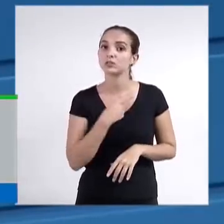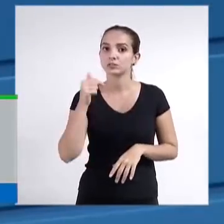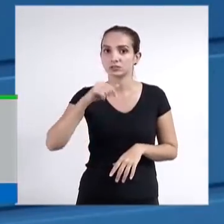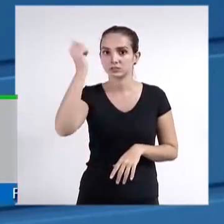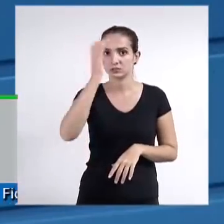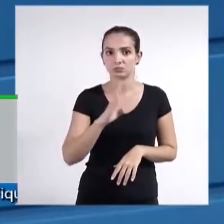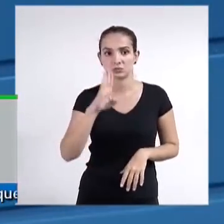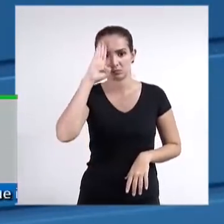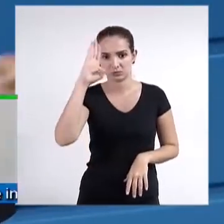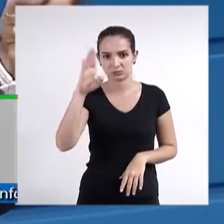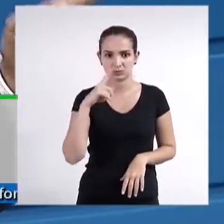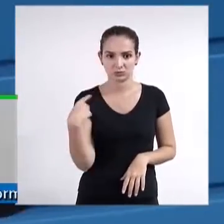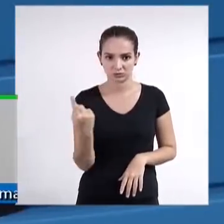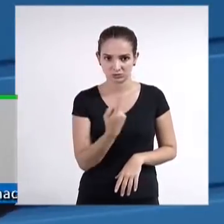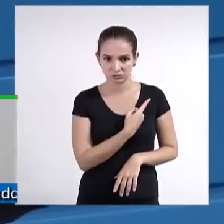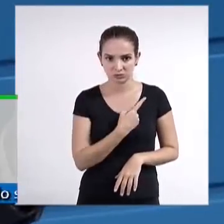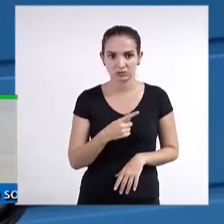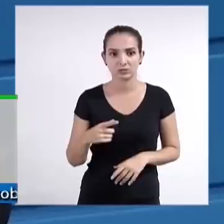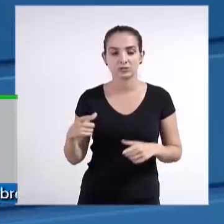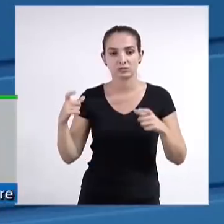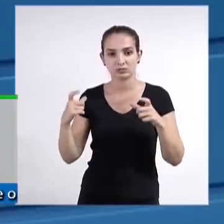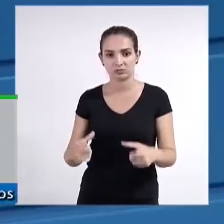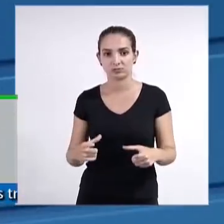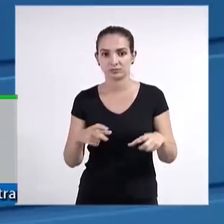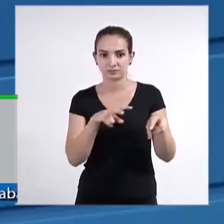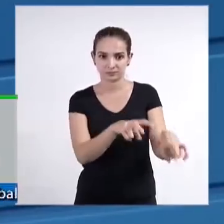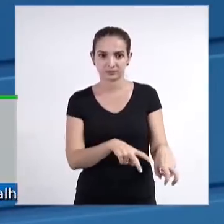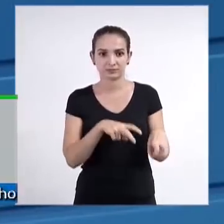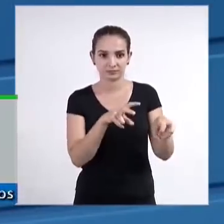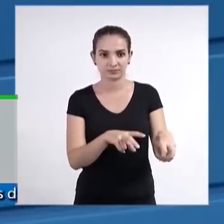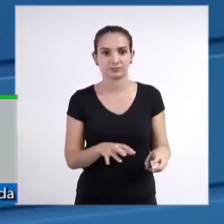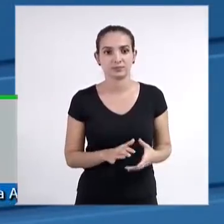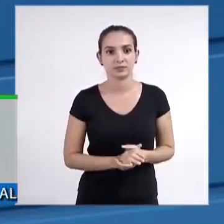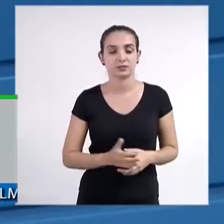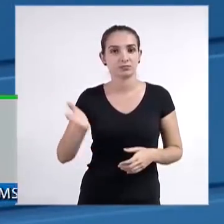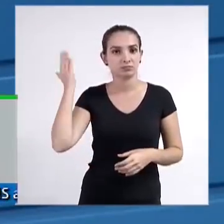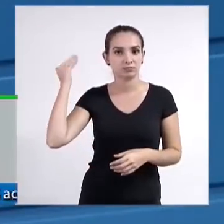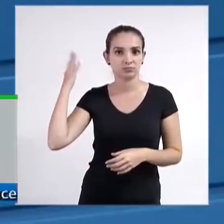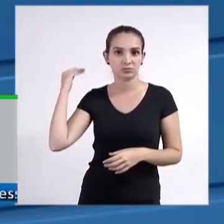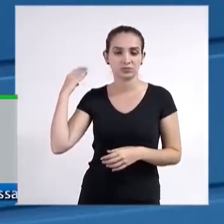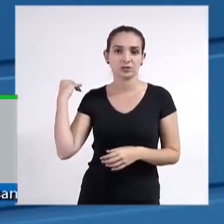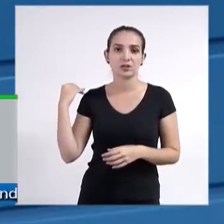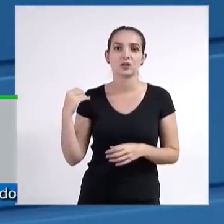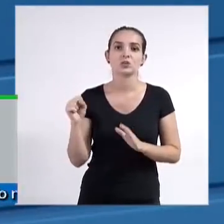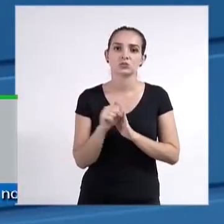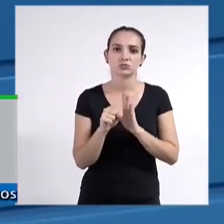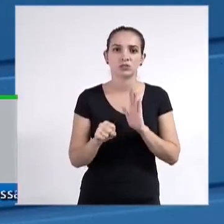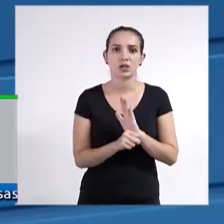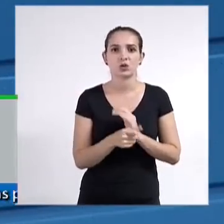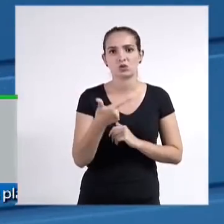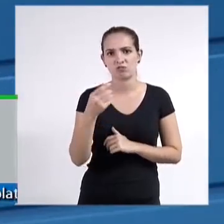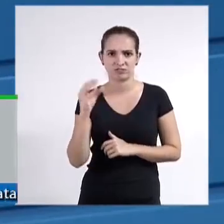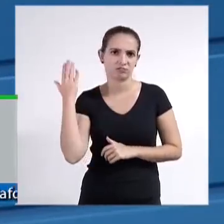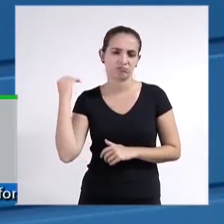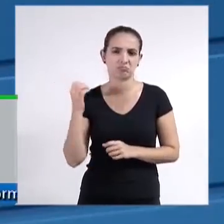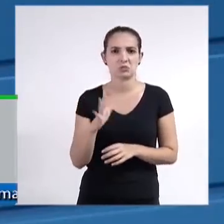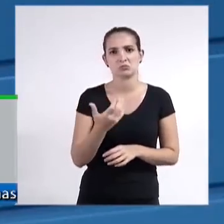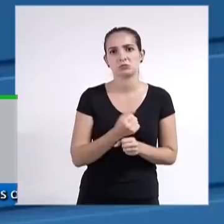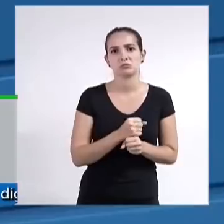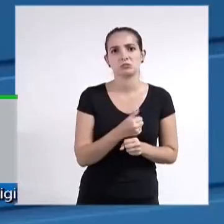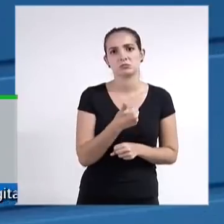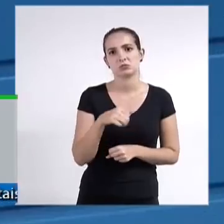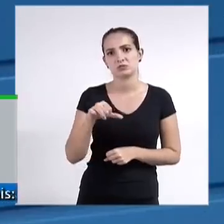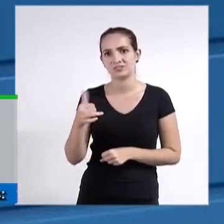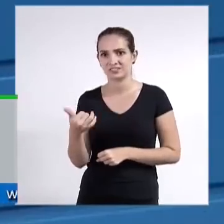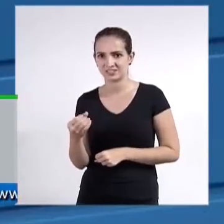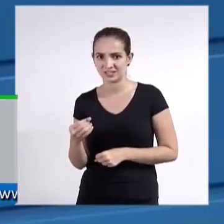disso, principalmente nós que somos oriundos da área rural, à época, na década de 70, a pessoa estava, a sua expectativa de